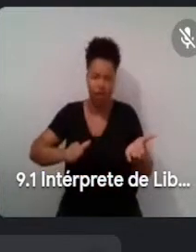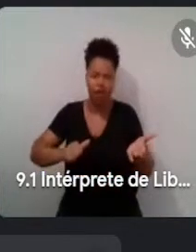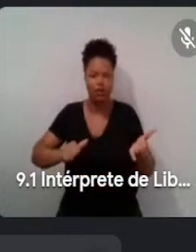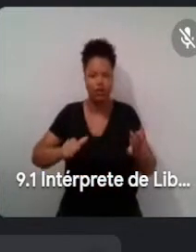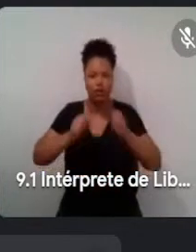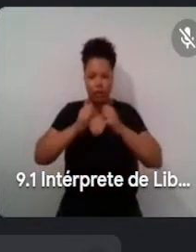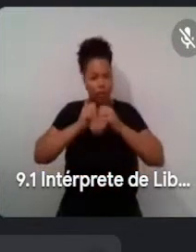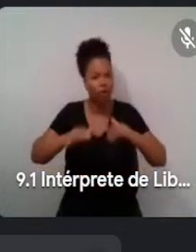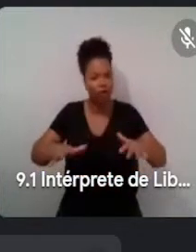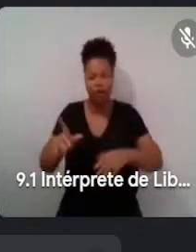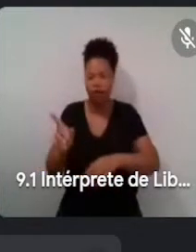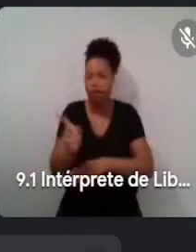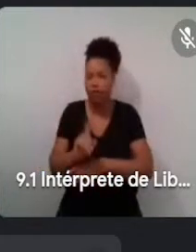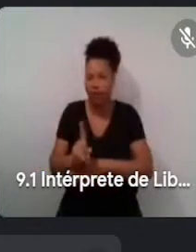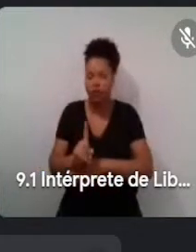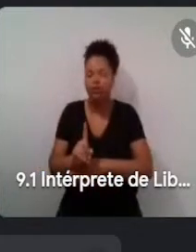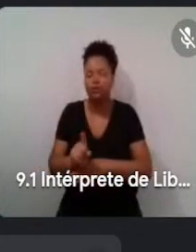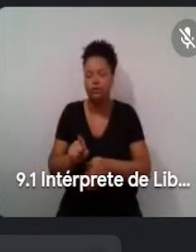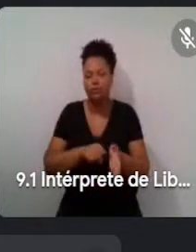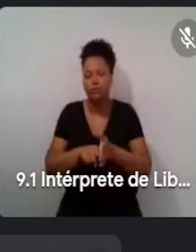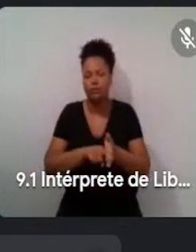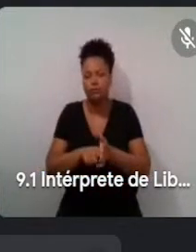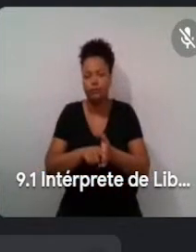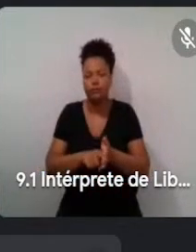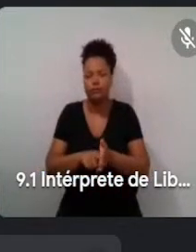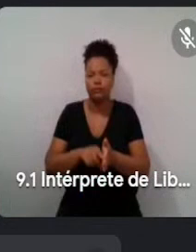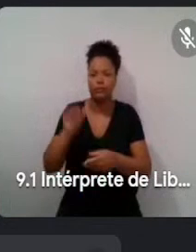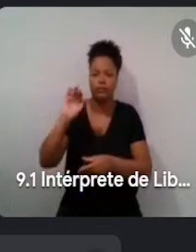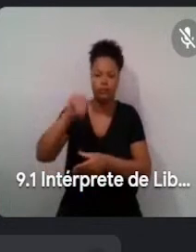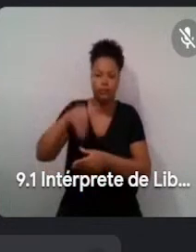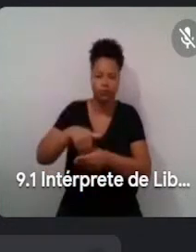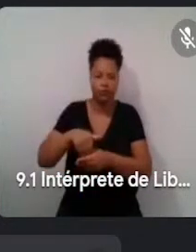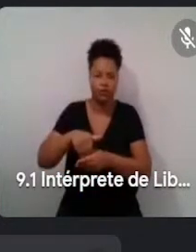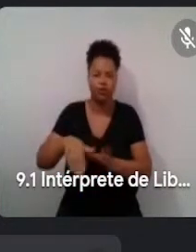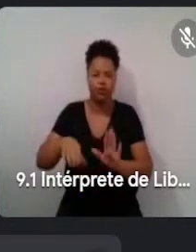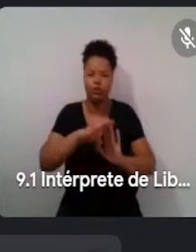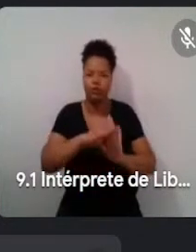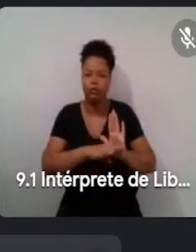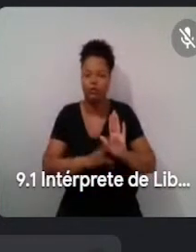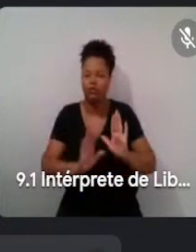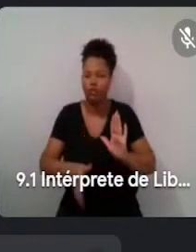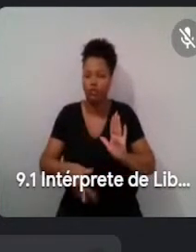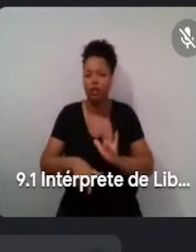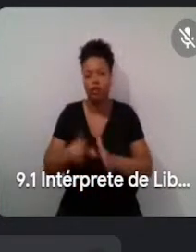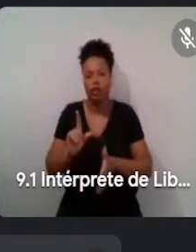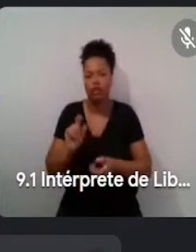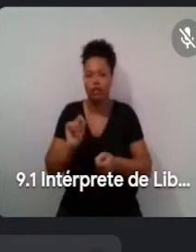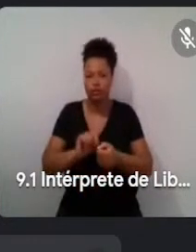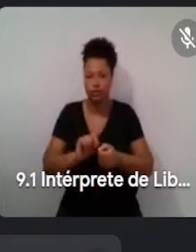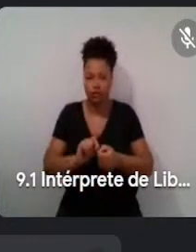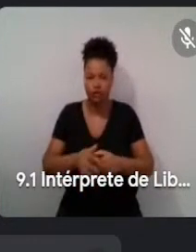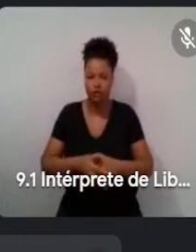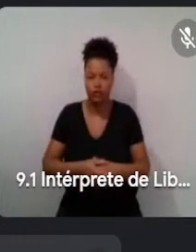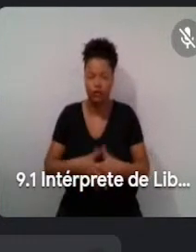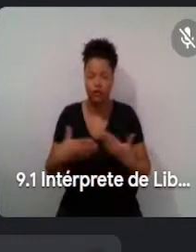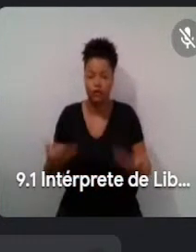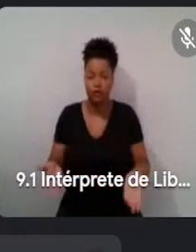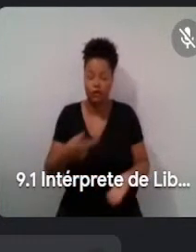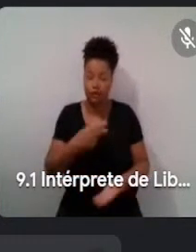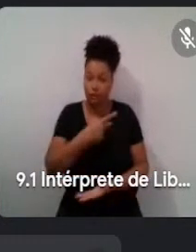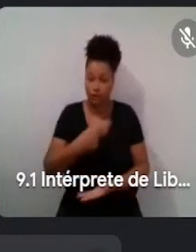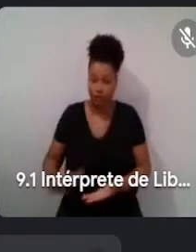veiculação da pesquisa eleitoral nos termos como fora feito. Então, senhor